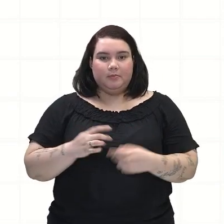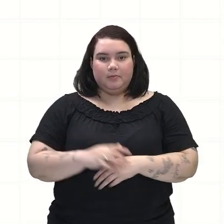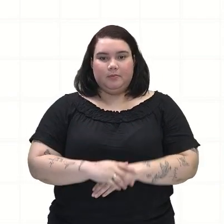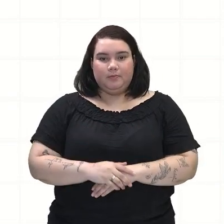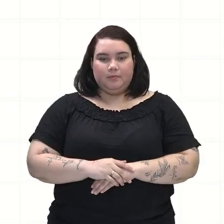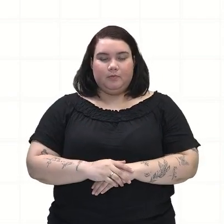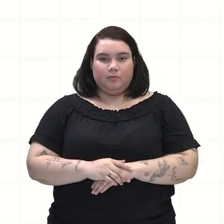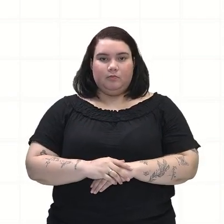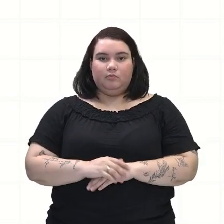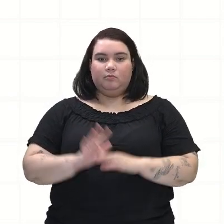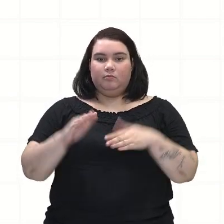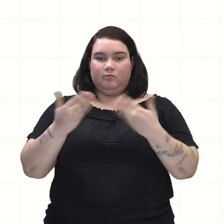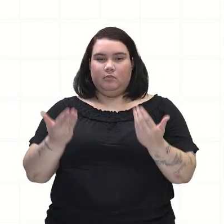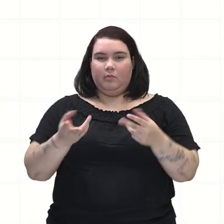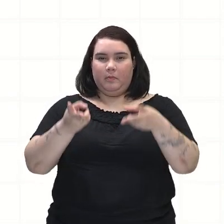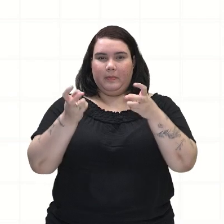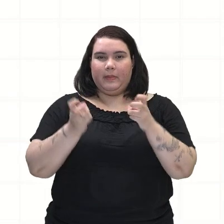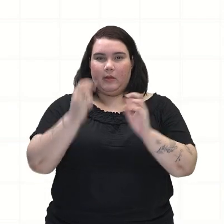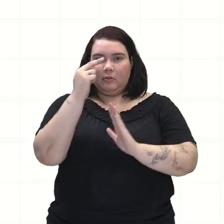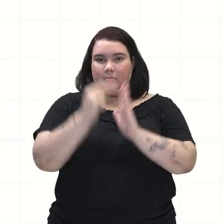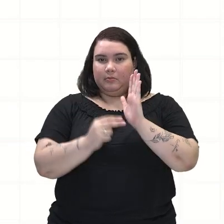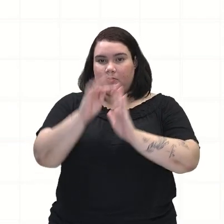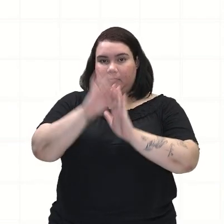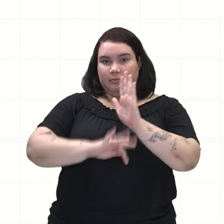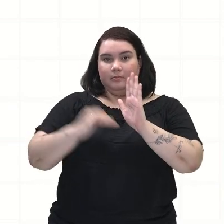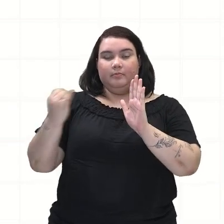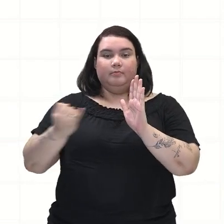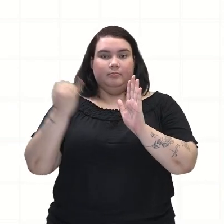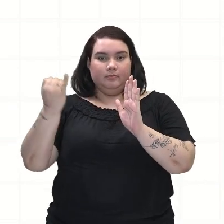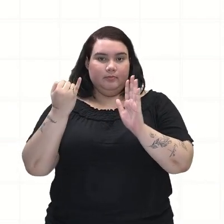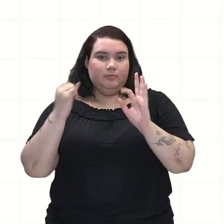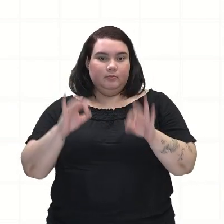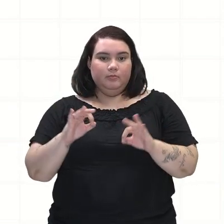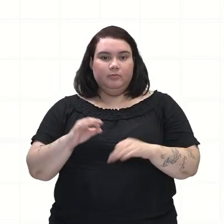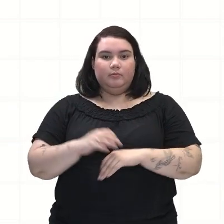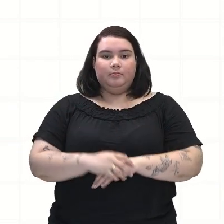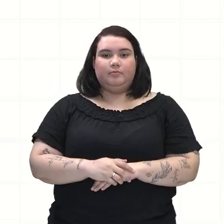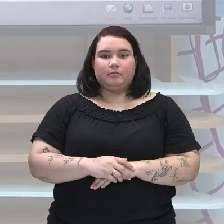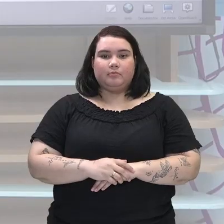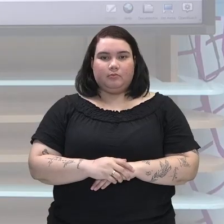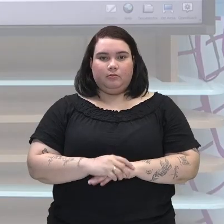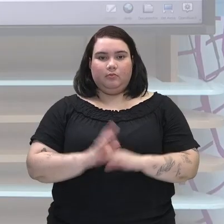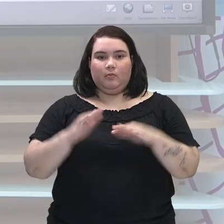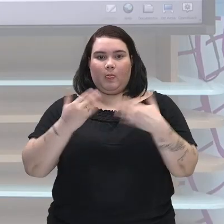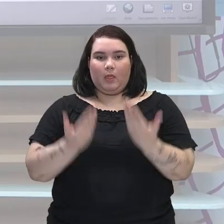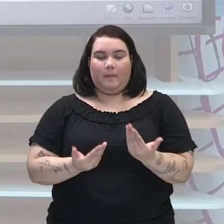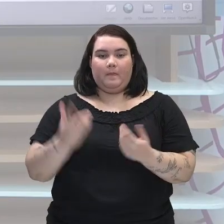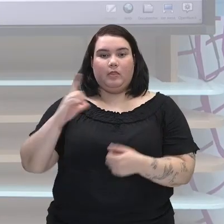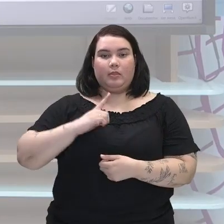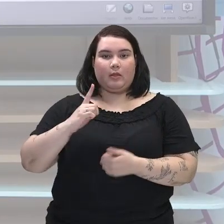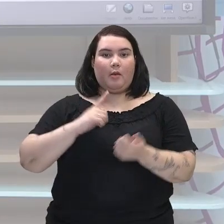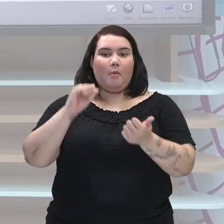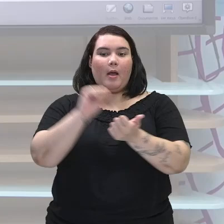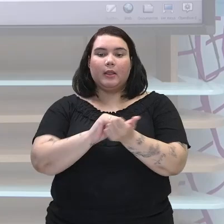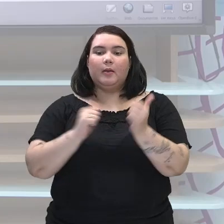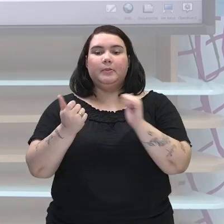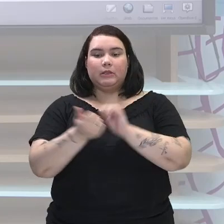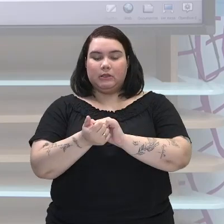só como esse texto ele é importante para compreendermos, né? Houve essa